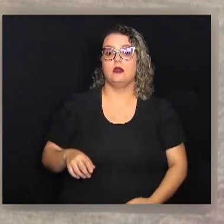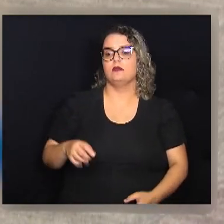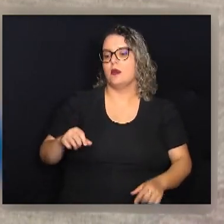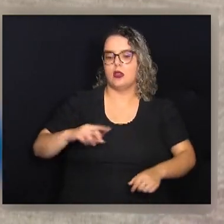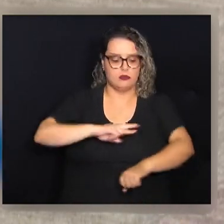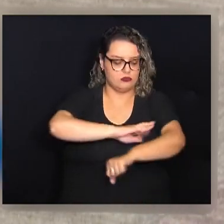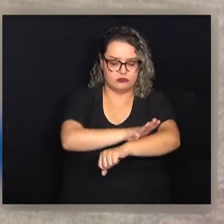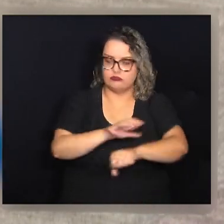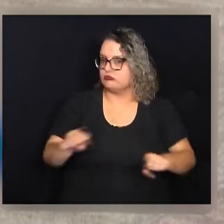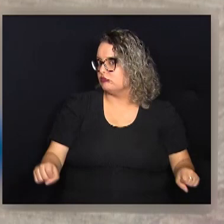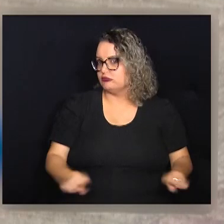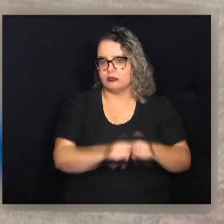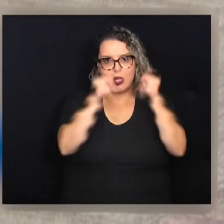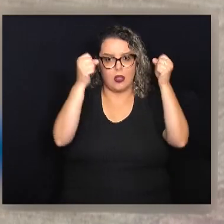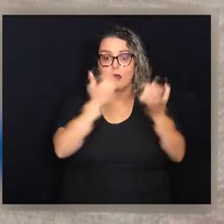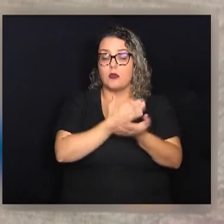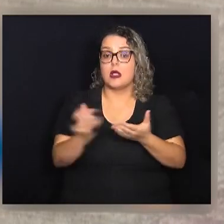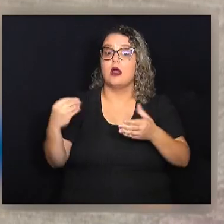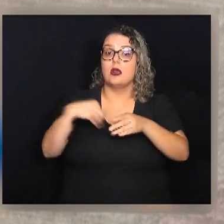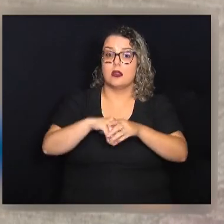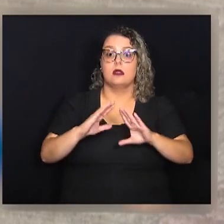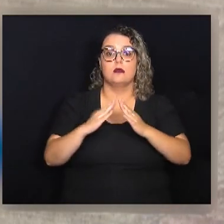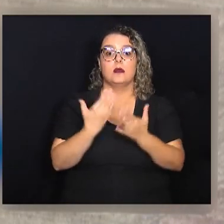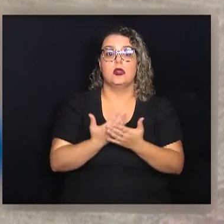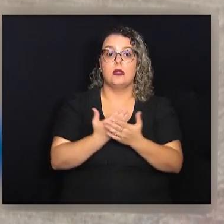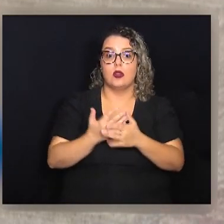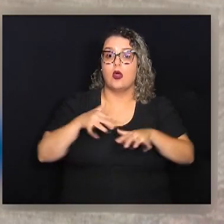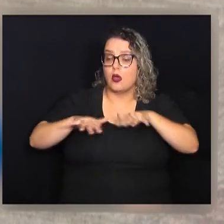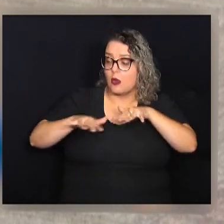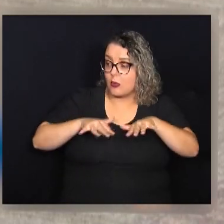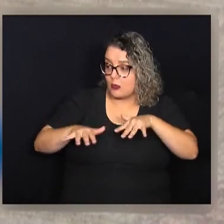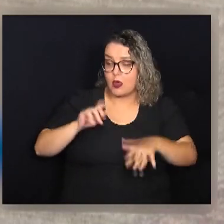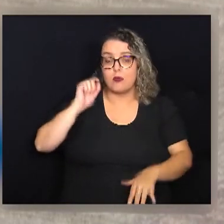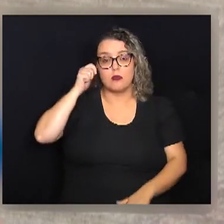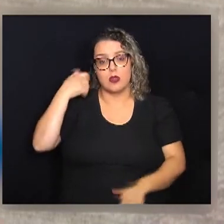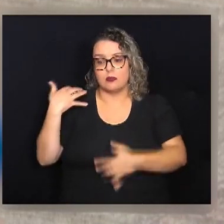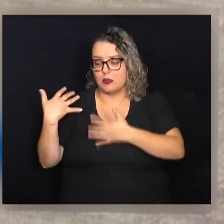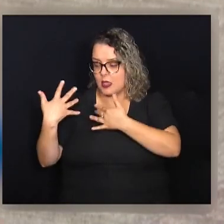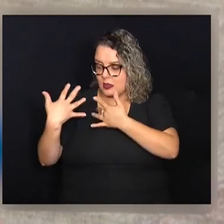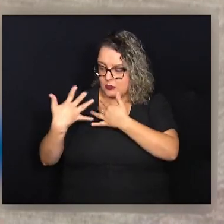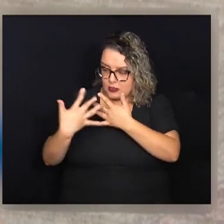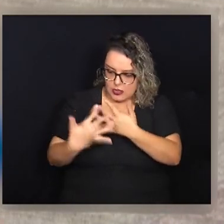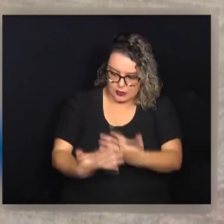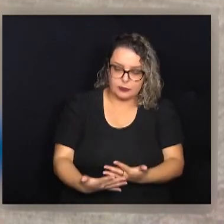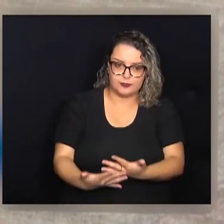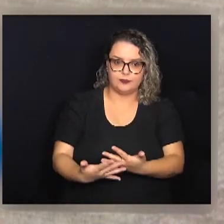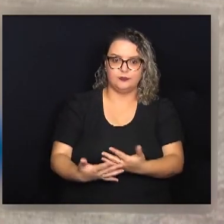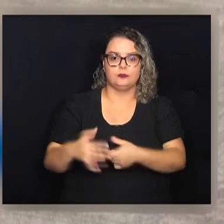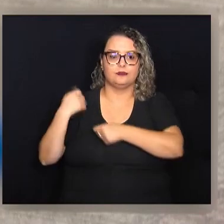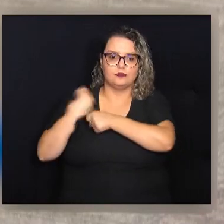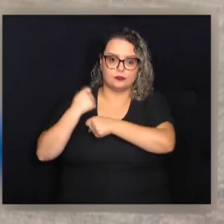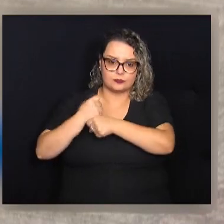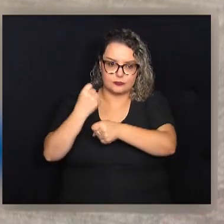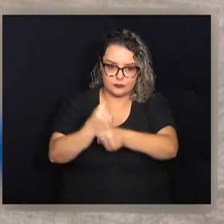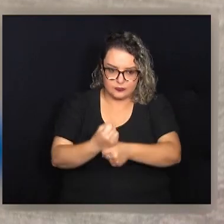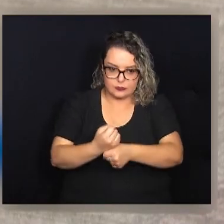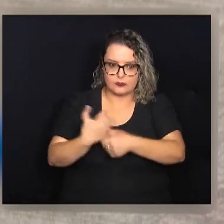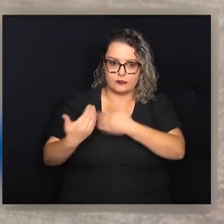esse movimento já nas escolas. O movimento negro, ao longo dos anos